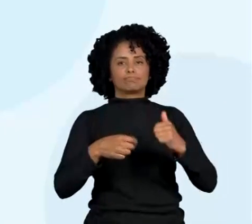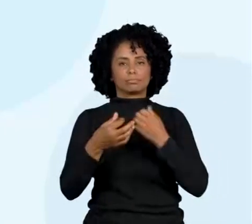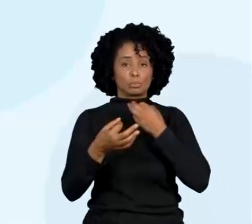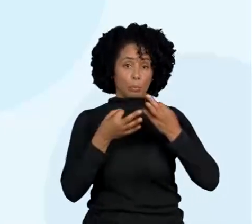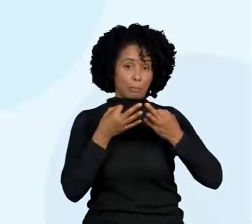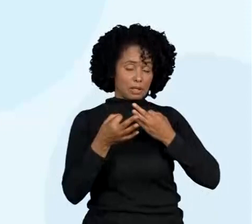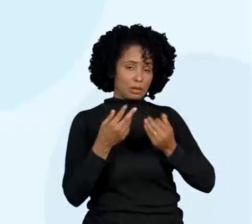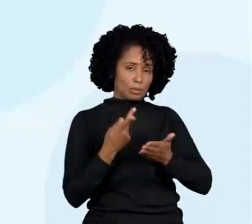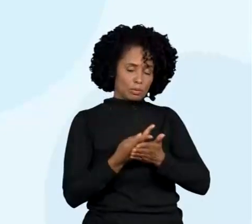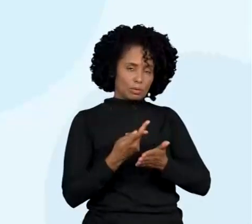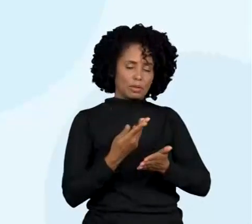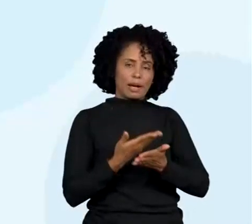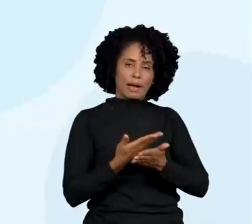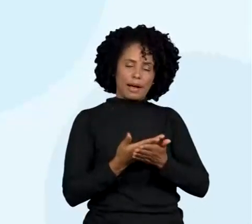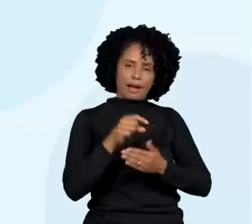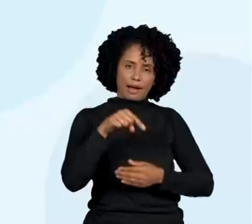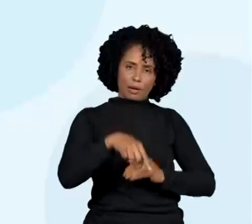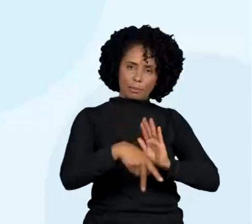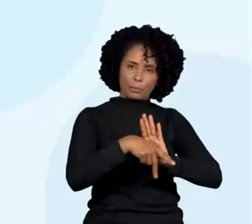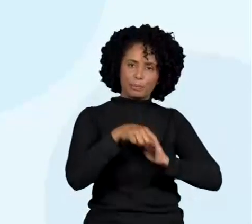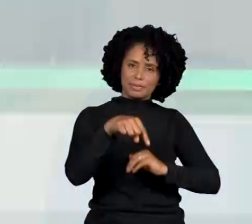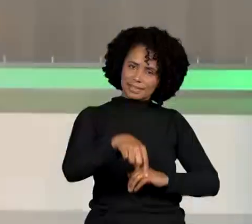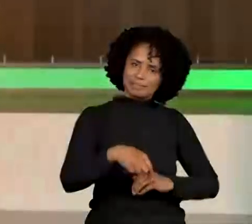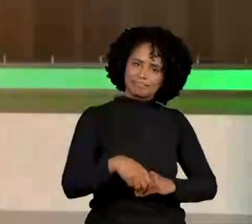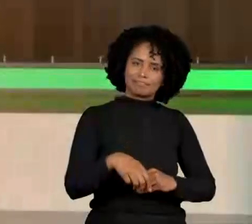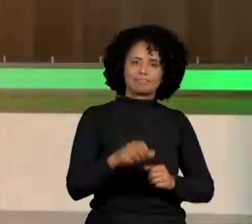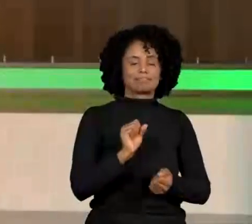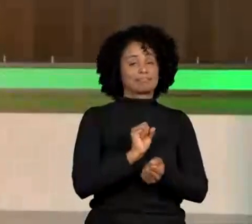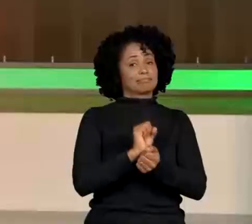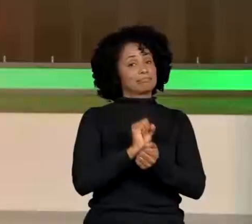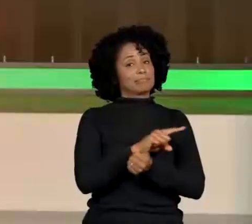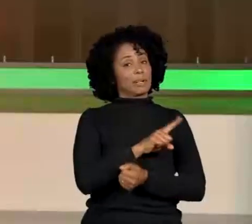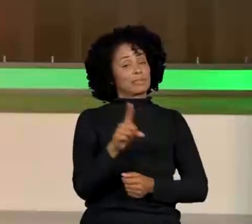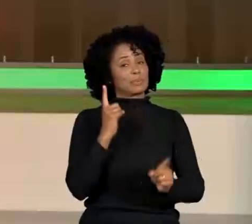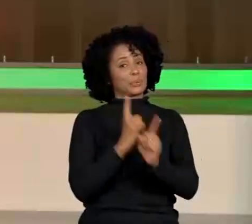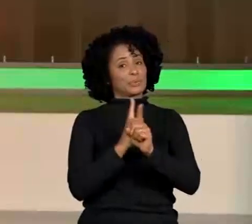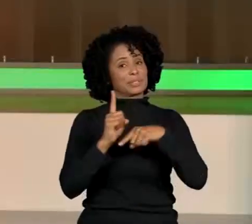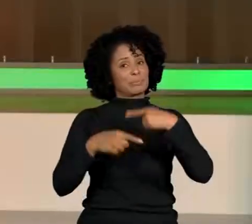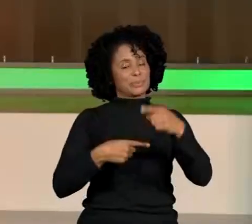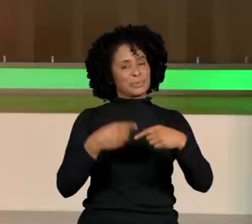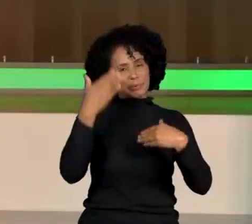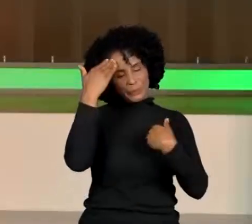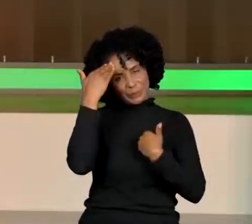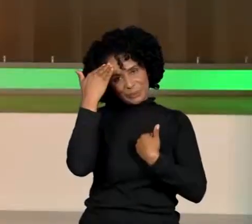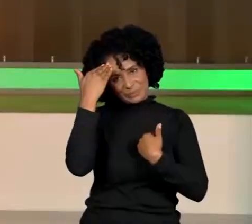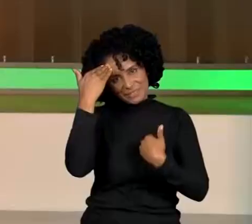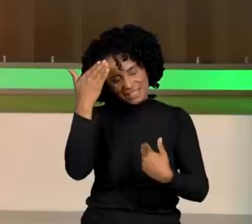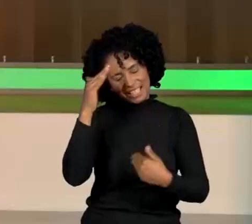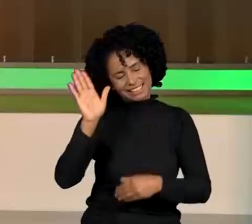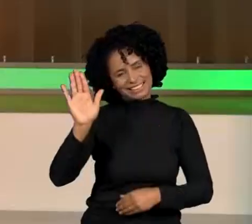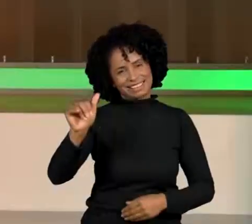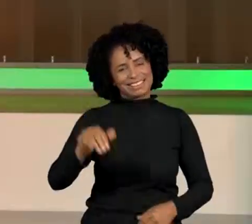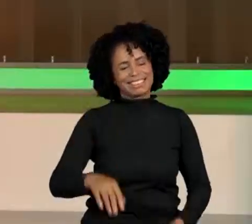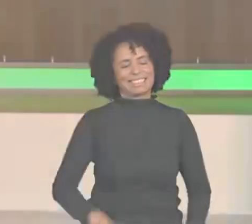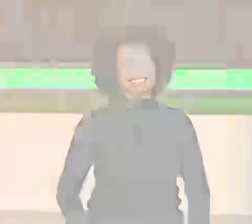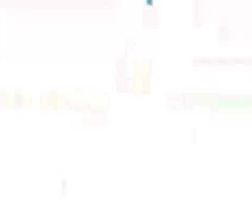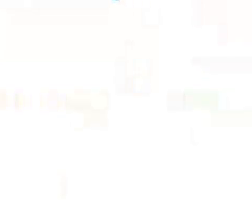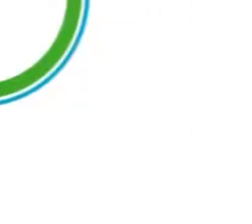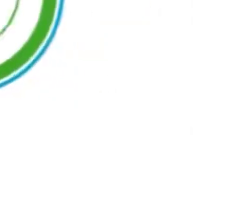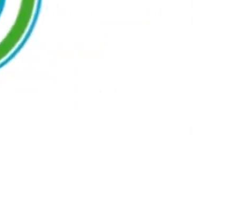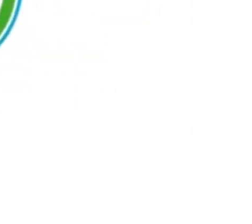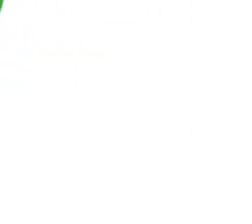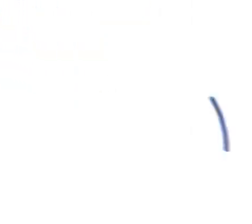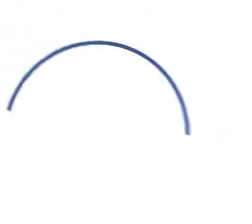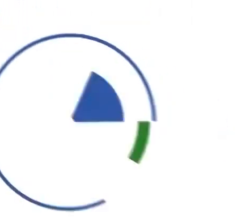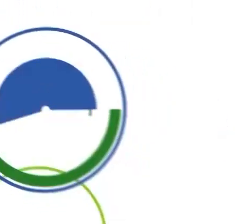a nossa aula. Então, eu espero vocês até a próxima aula. Obrigada até aqui e até lá. Tchau, tchau.